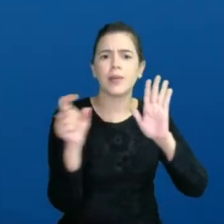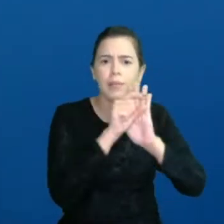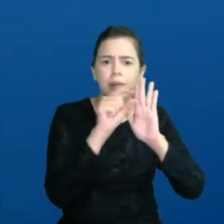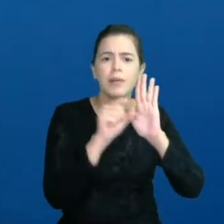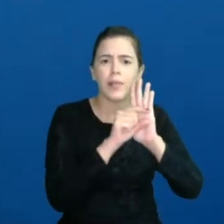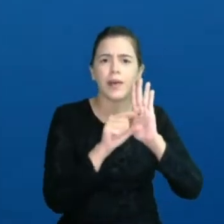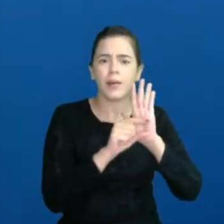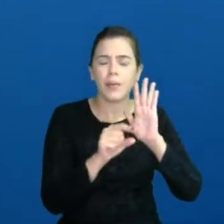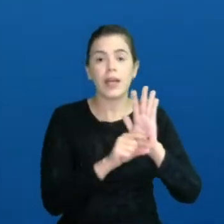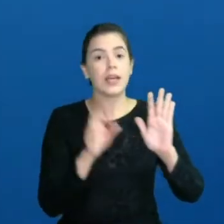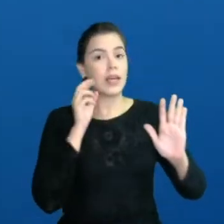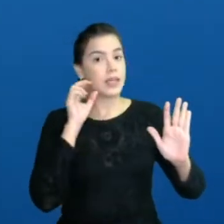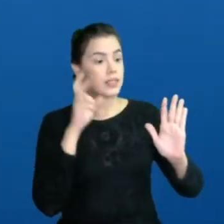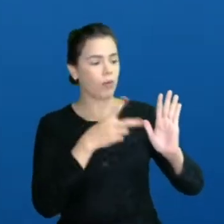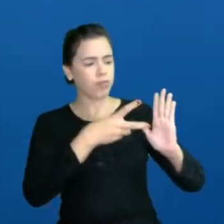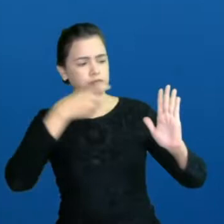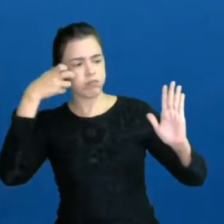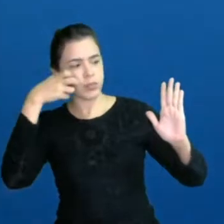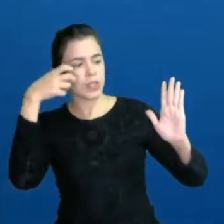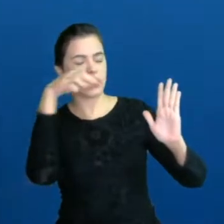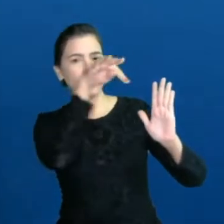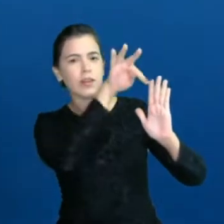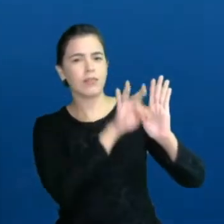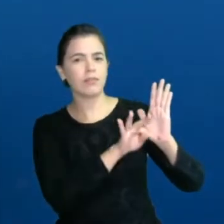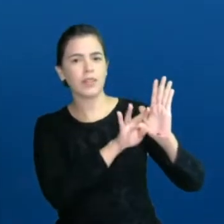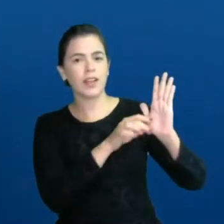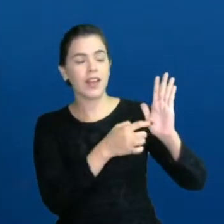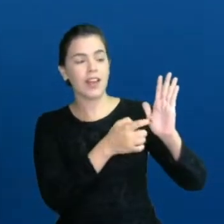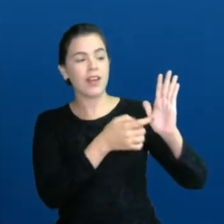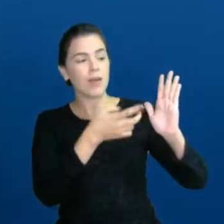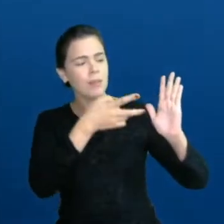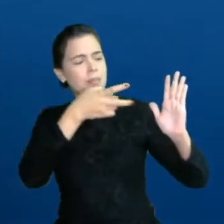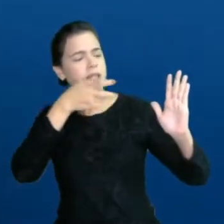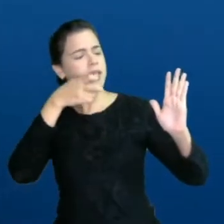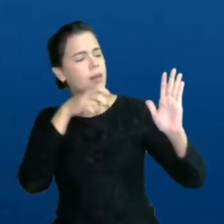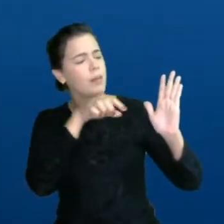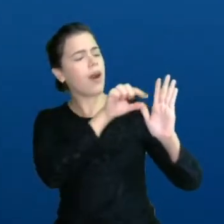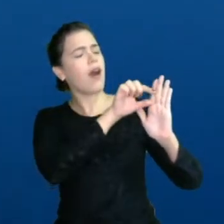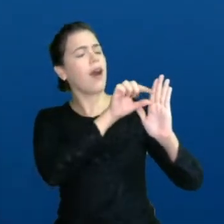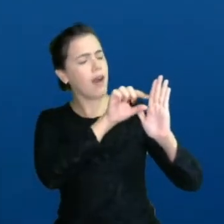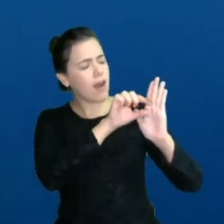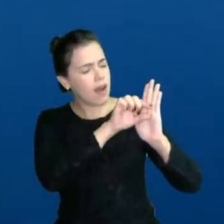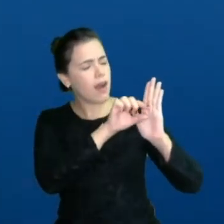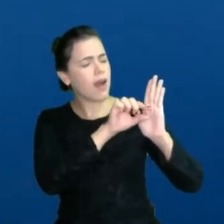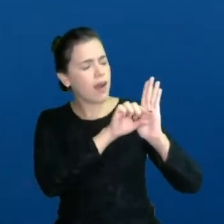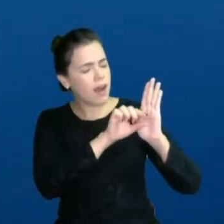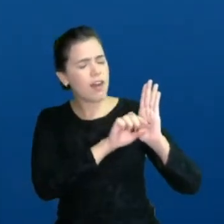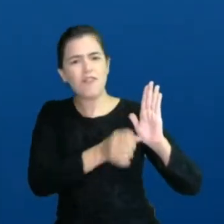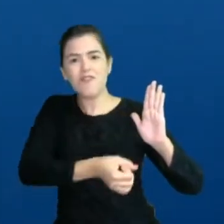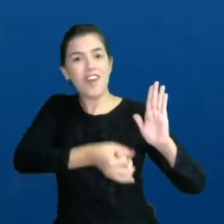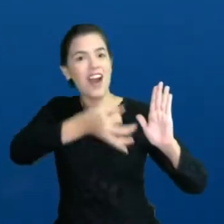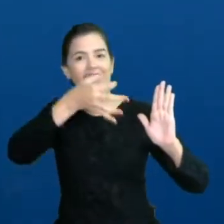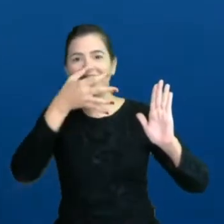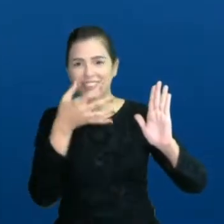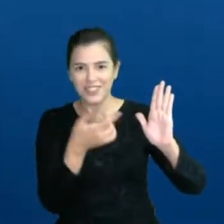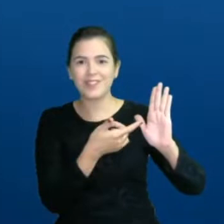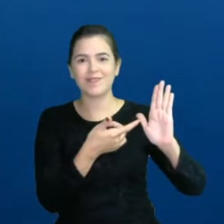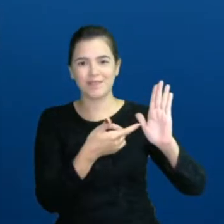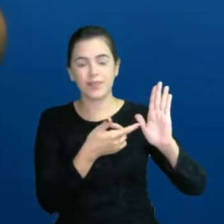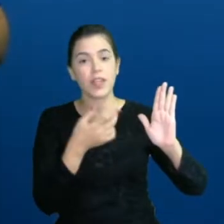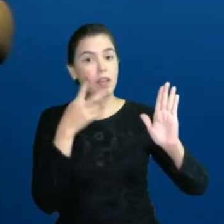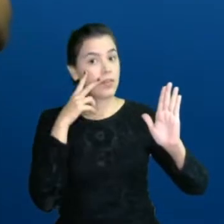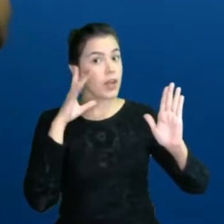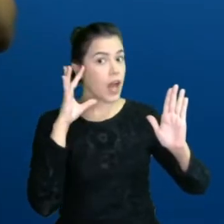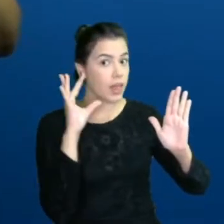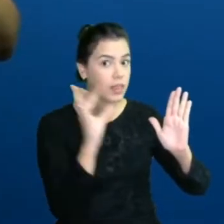eu reparasse no texto, eu ia perceber que este nome aqui apareceu mais vezes. Então fiquem